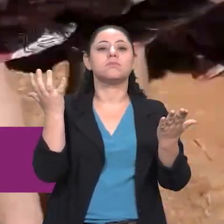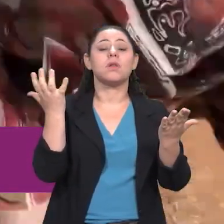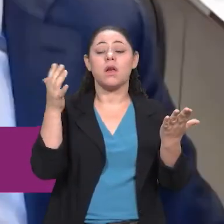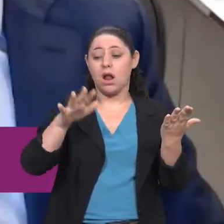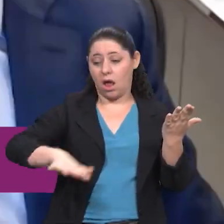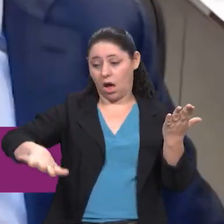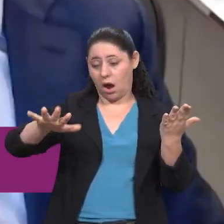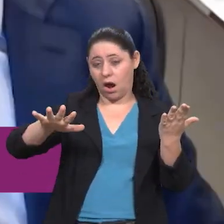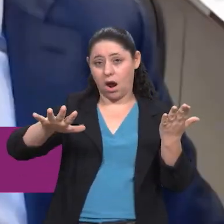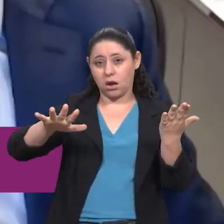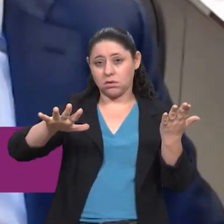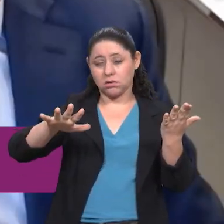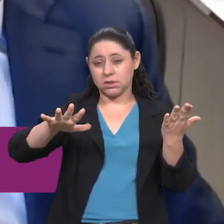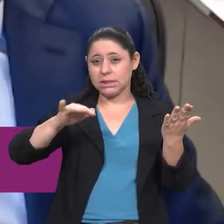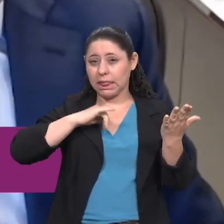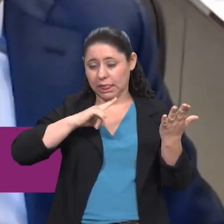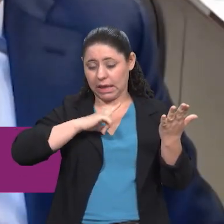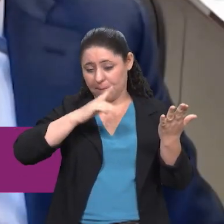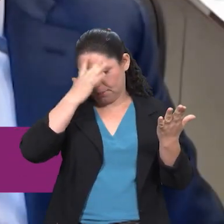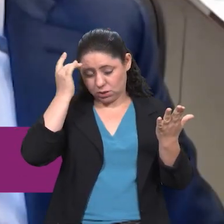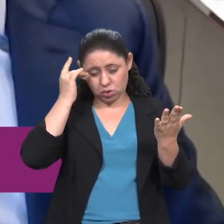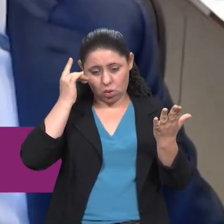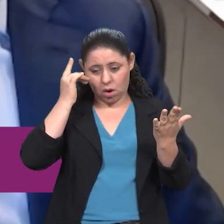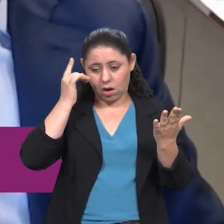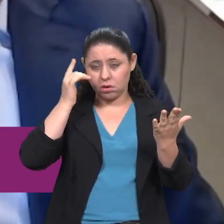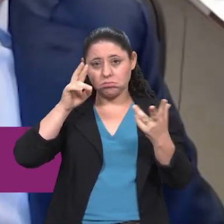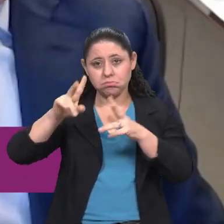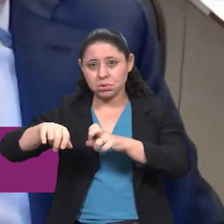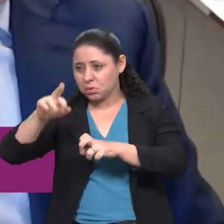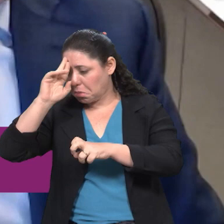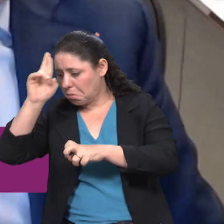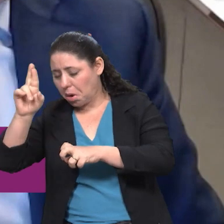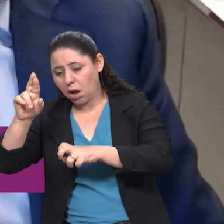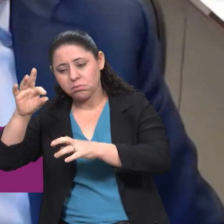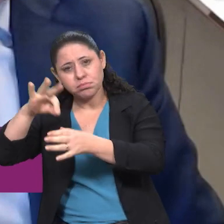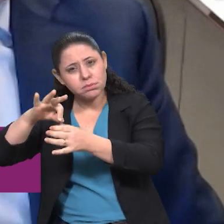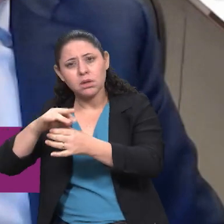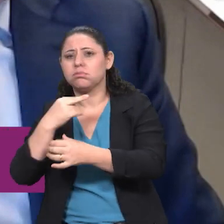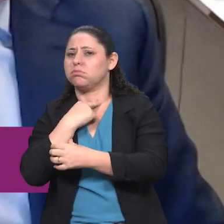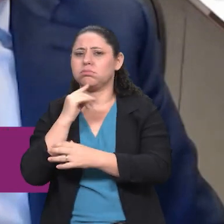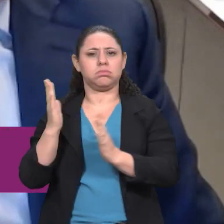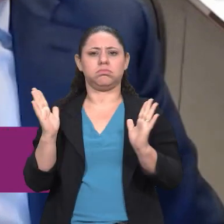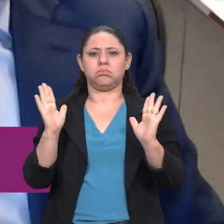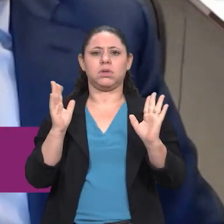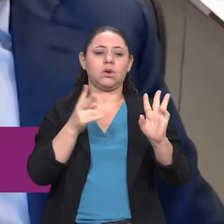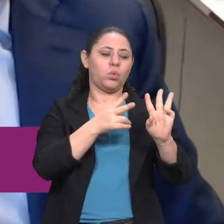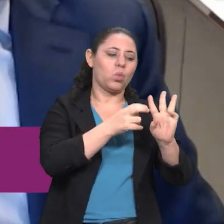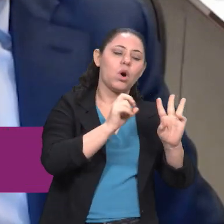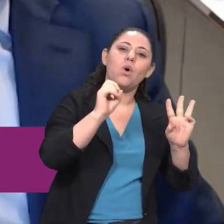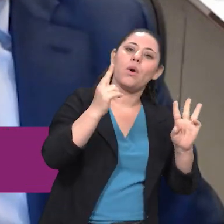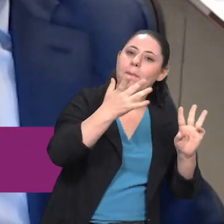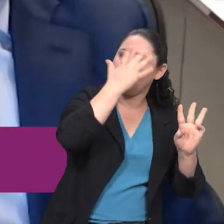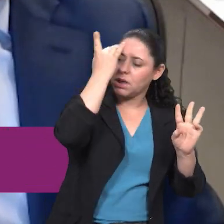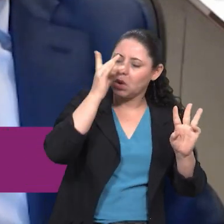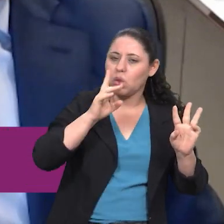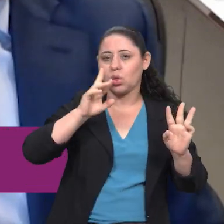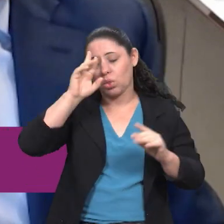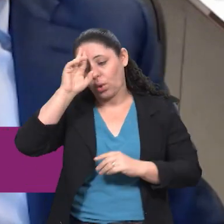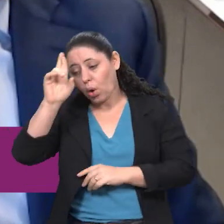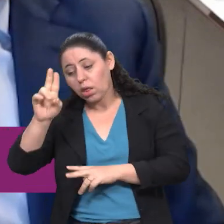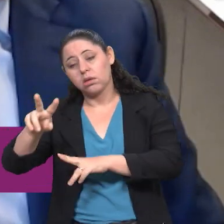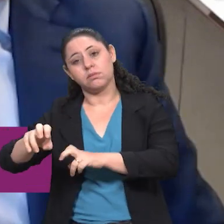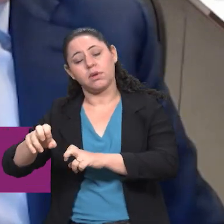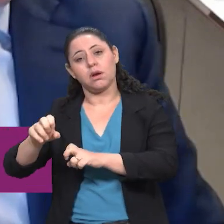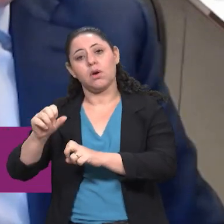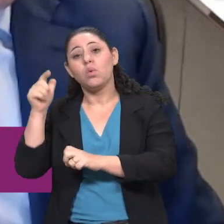por exemplo? Ela fica improdutiva, os índios ou os agricultores, né, os produtores rurais conseguem trabalhar